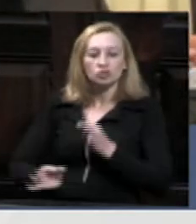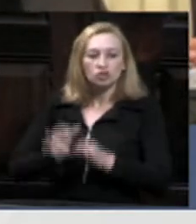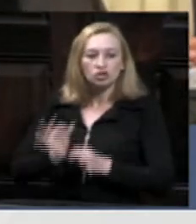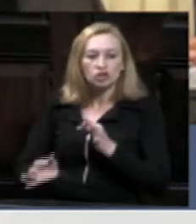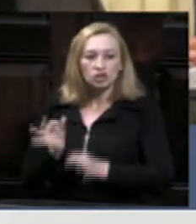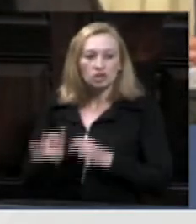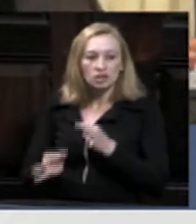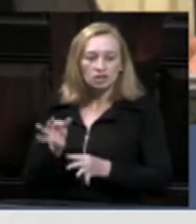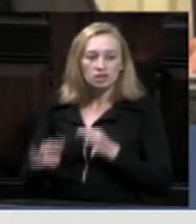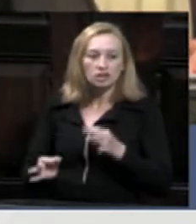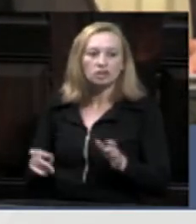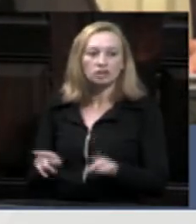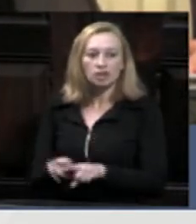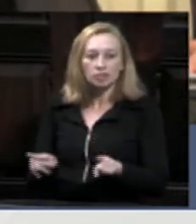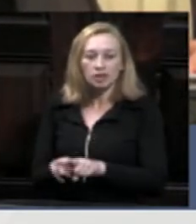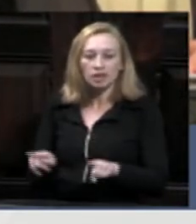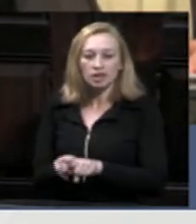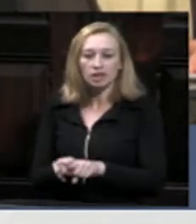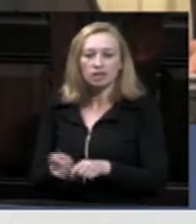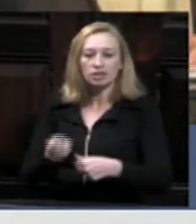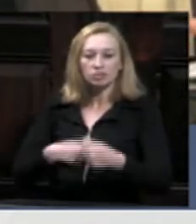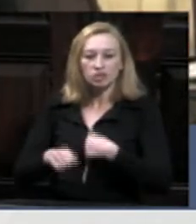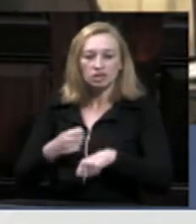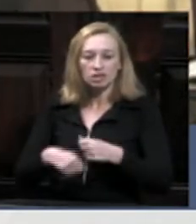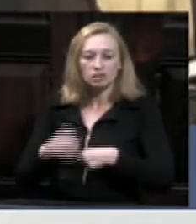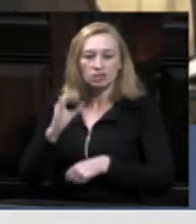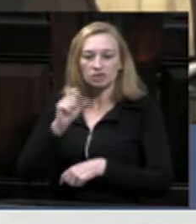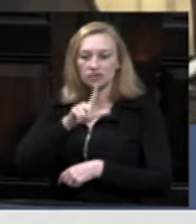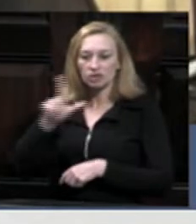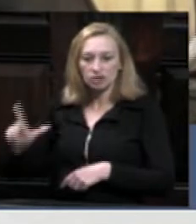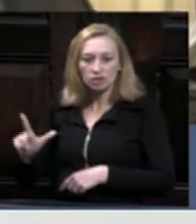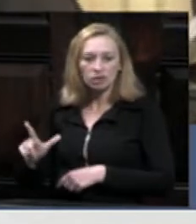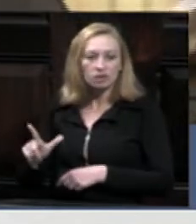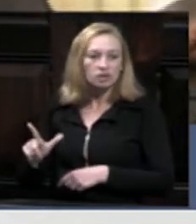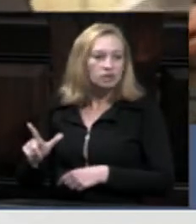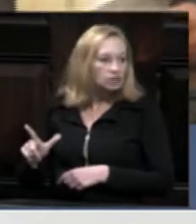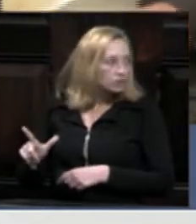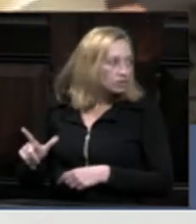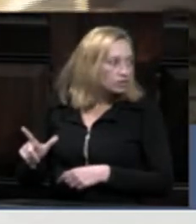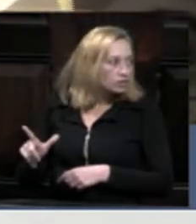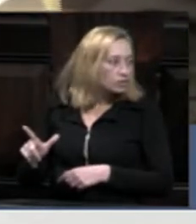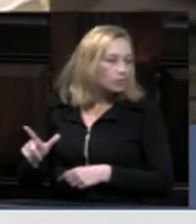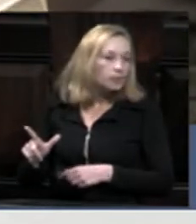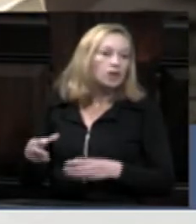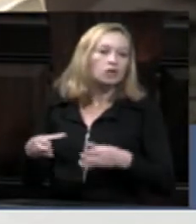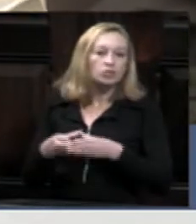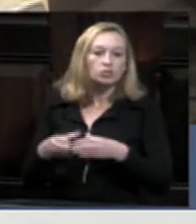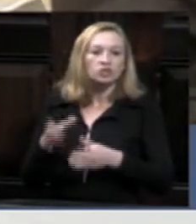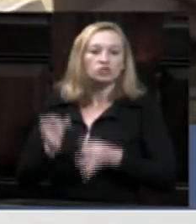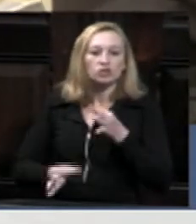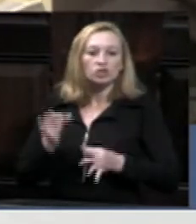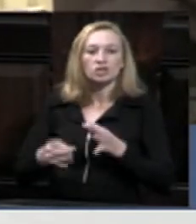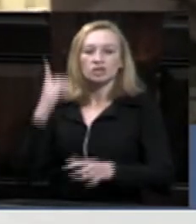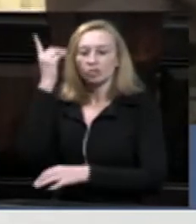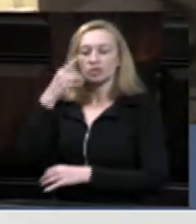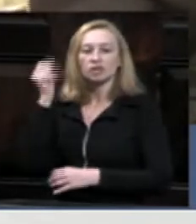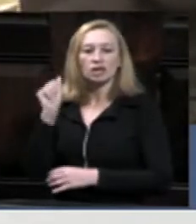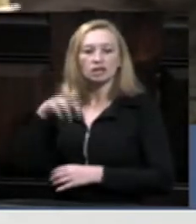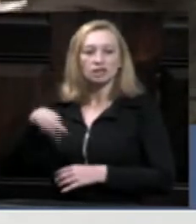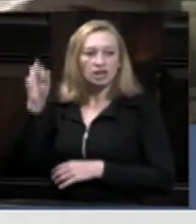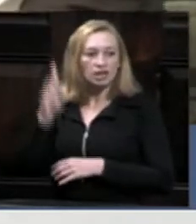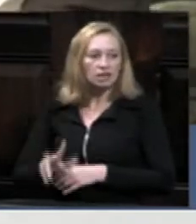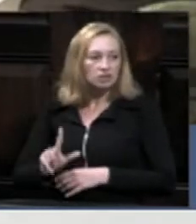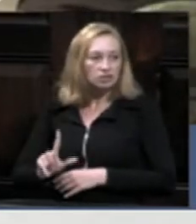Orçamento, Finanças, Fiscalização Financeira e Controle. Para emitir parecer pela Comissão de Constituição e Justiça, deputado André